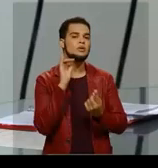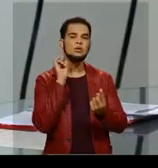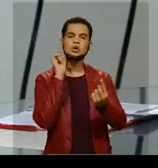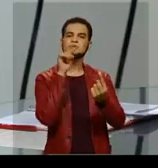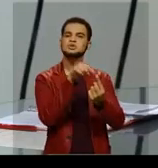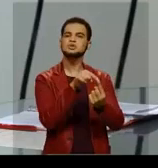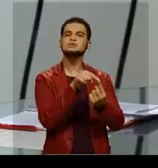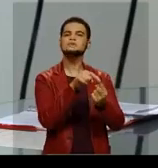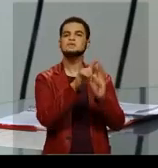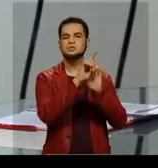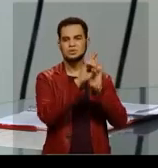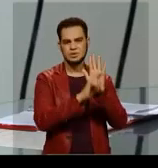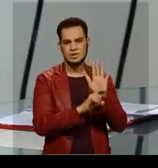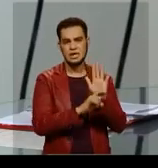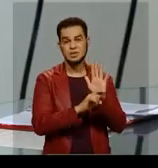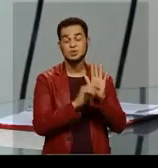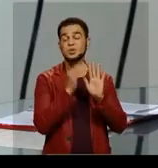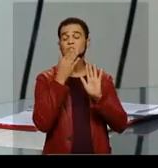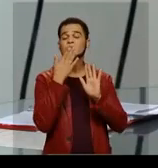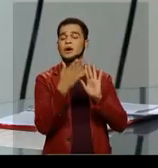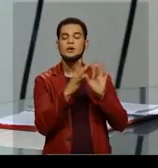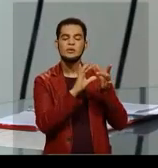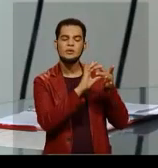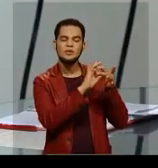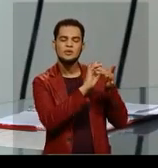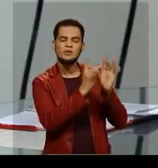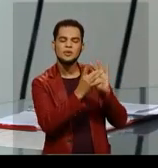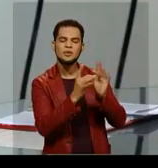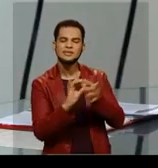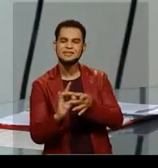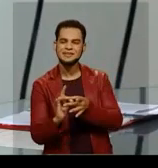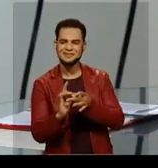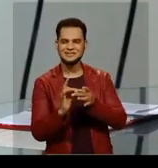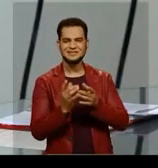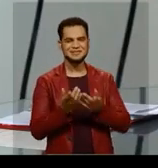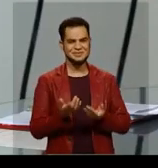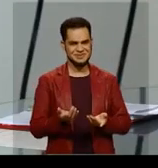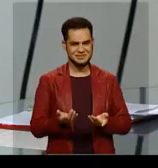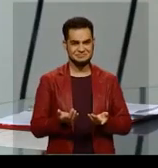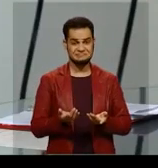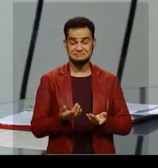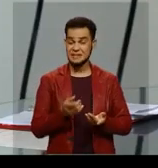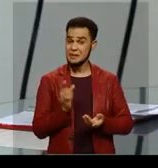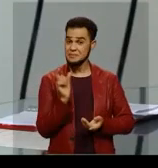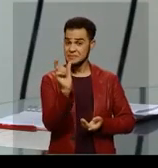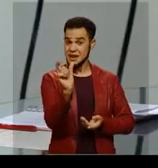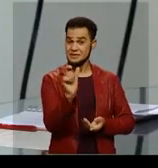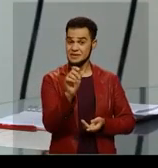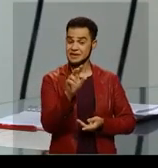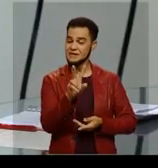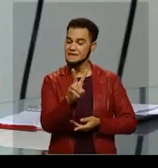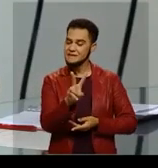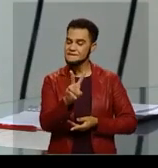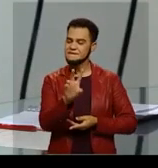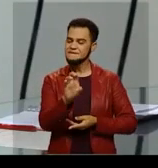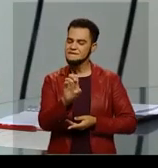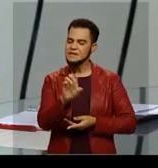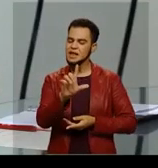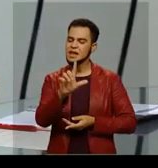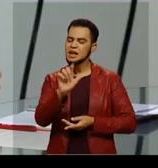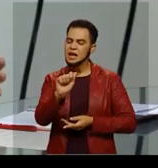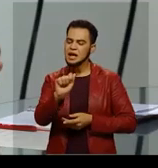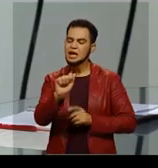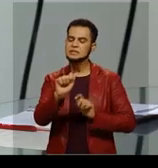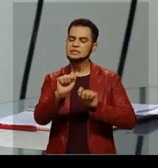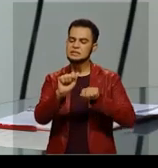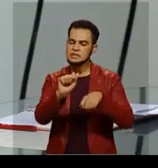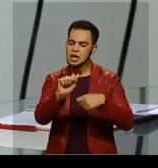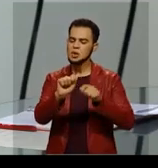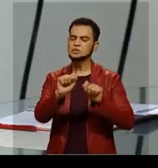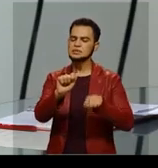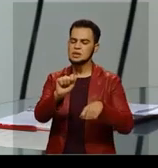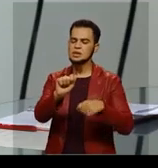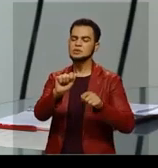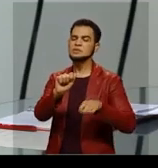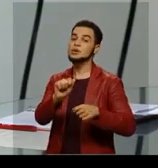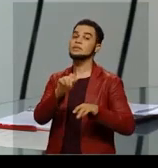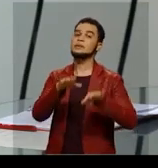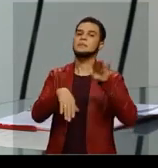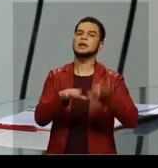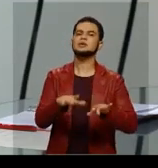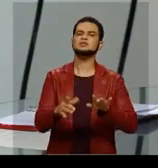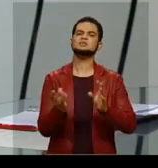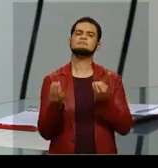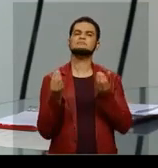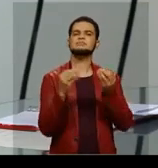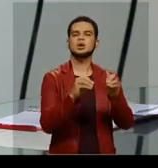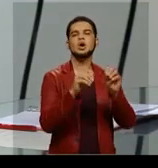aquele contexto, qual é a situação? Então, qual a situação da palavra vela para eu ver o que significa? Então,